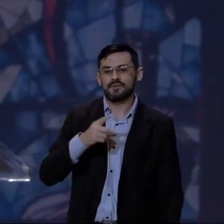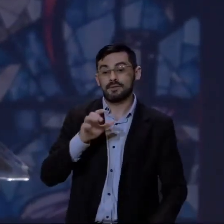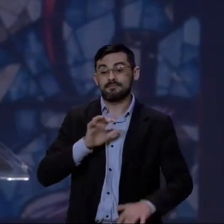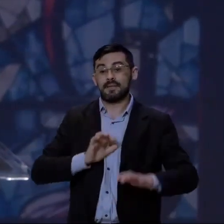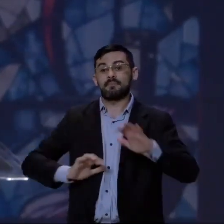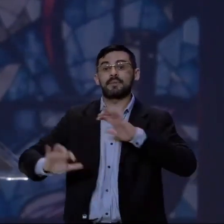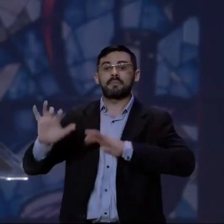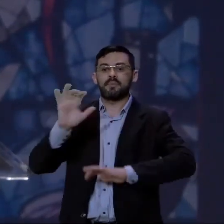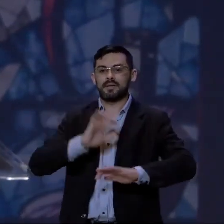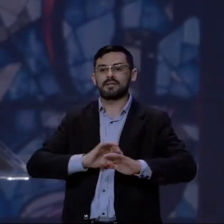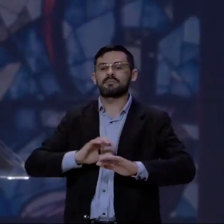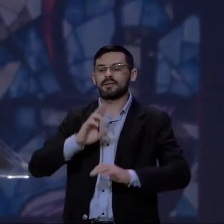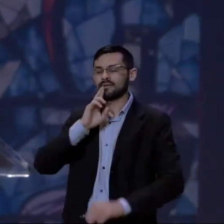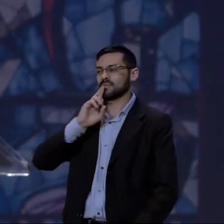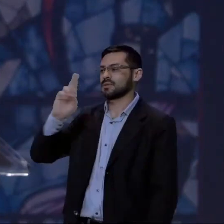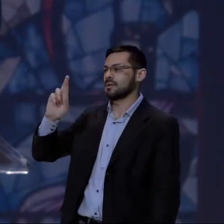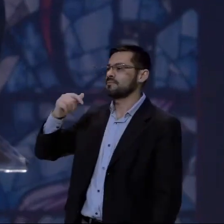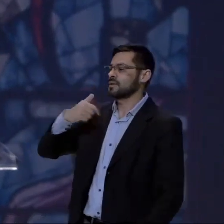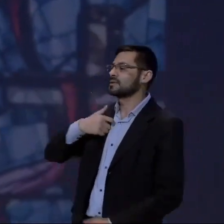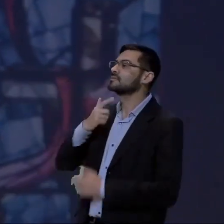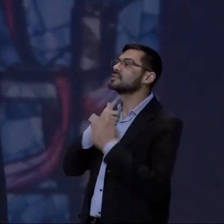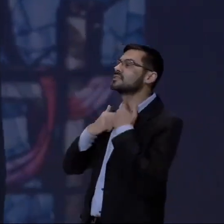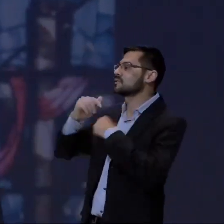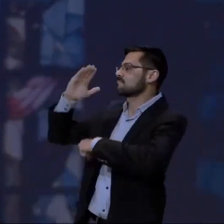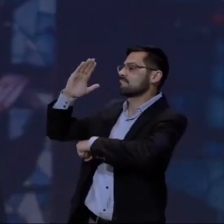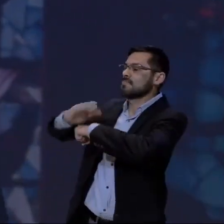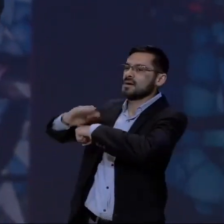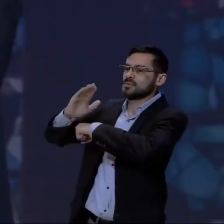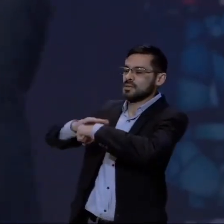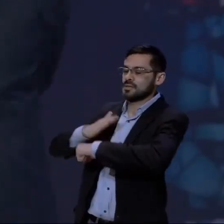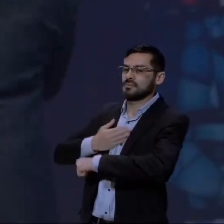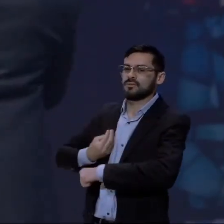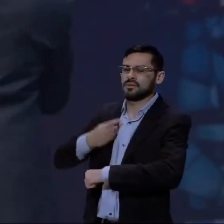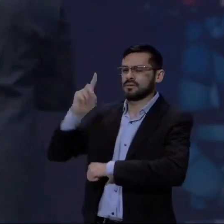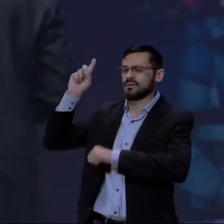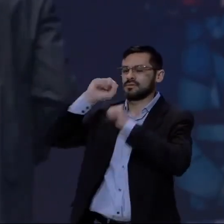preparado para dizer: Senhor, eu te desejo mais na minha vida. Deus te abençoe.